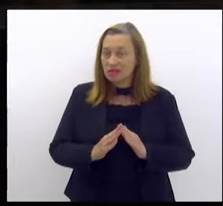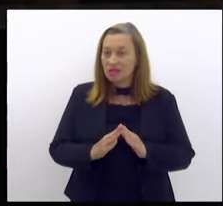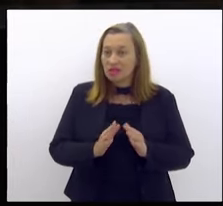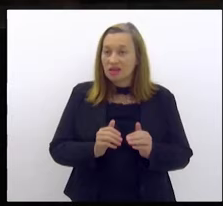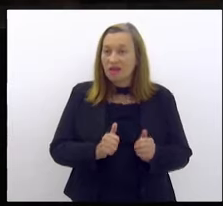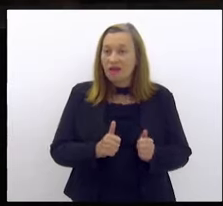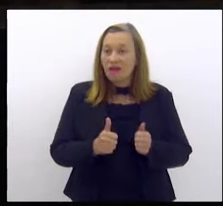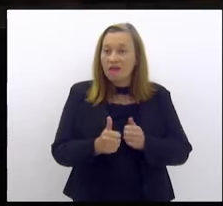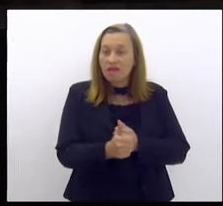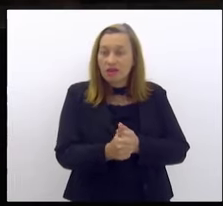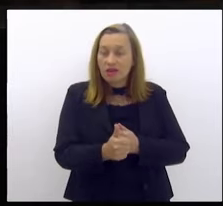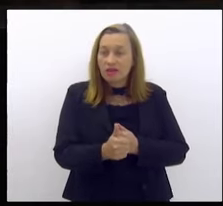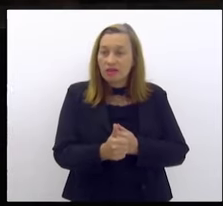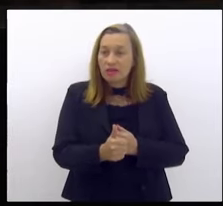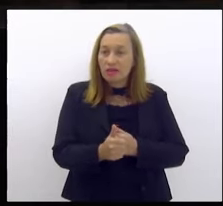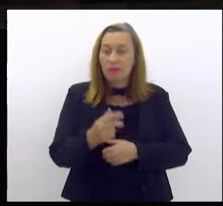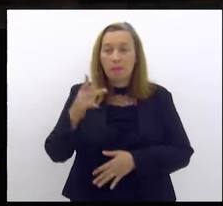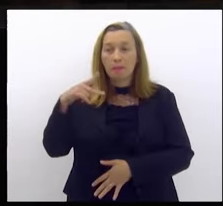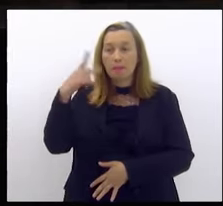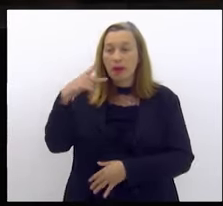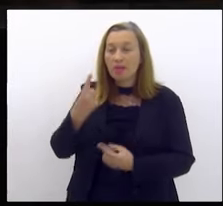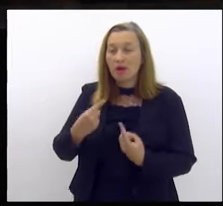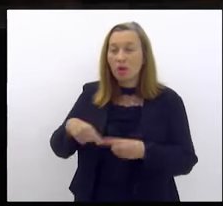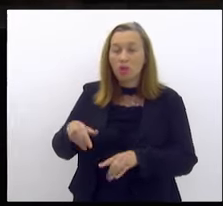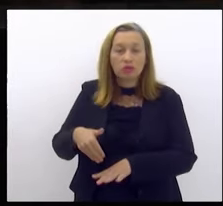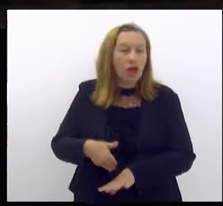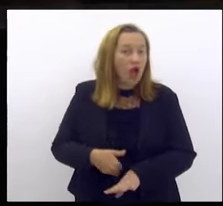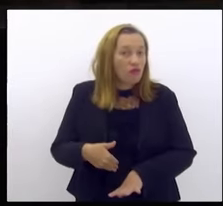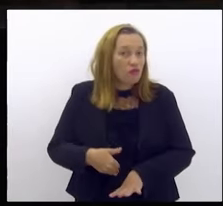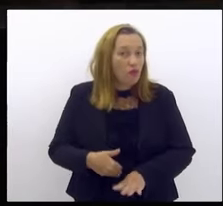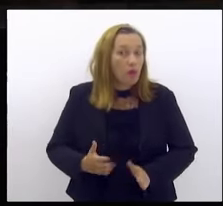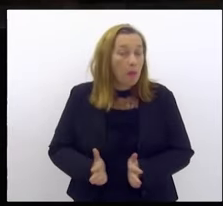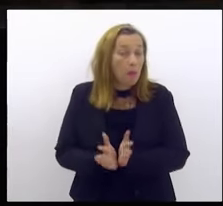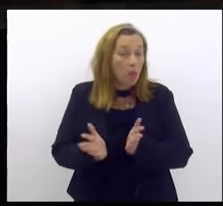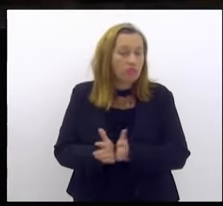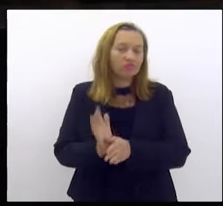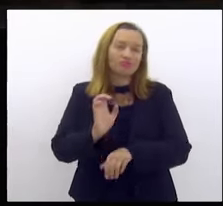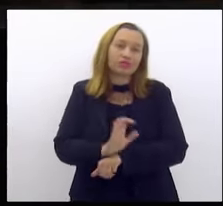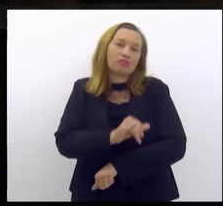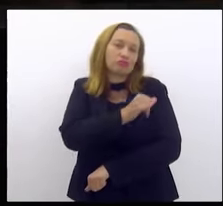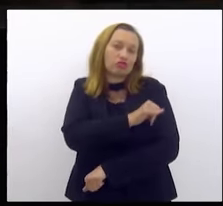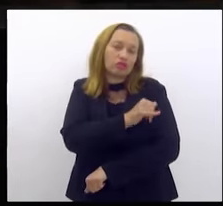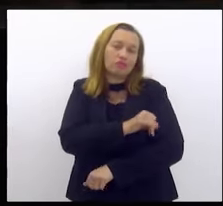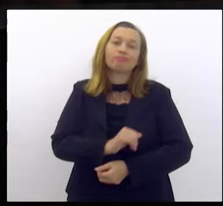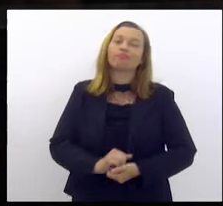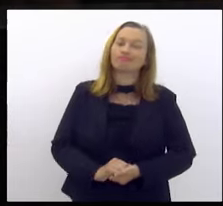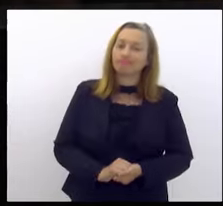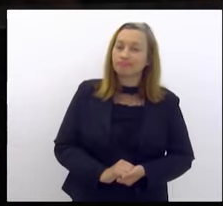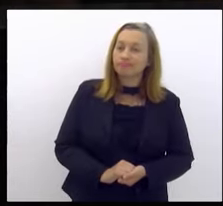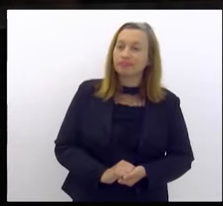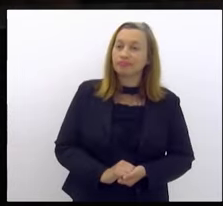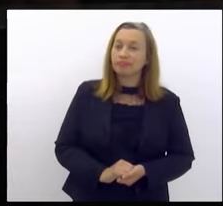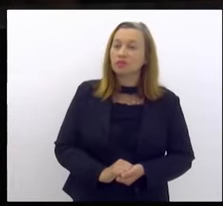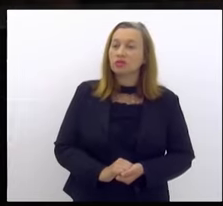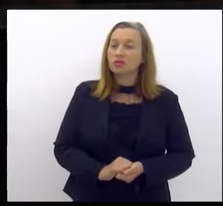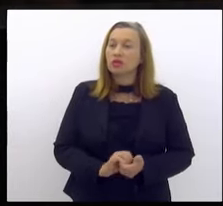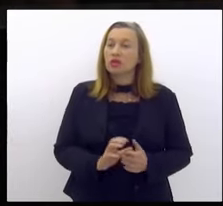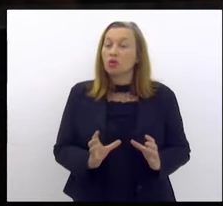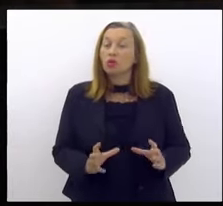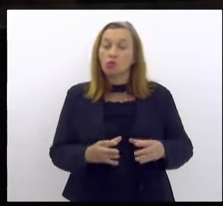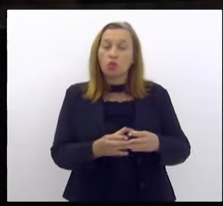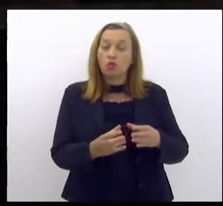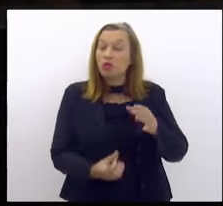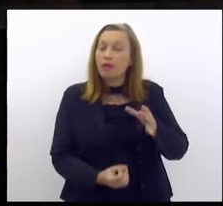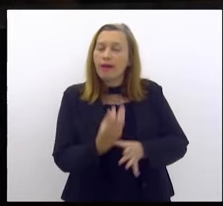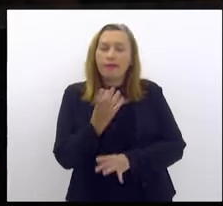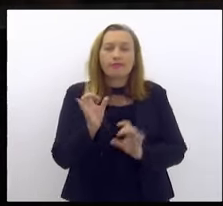Frente Parlamentar de Combate à Fome e à Miséria no âmbito do Estado do Rio de Janeiro. Essa é uma frente criada,